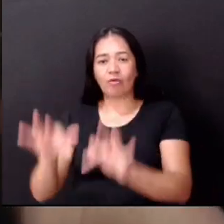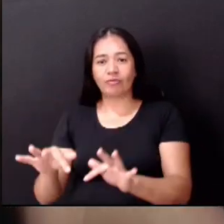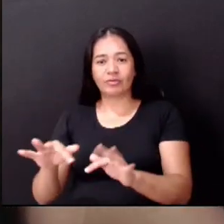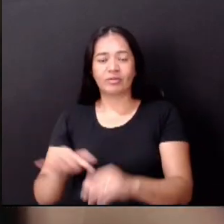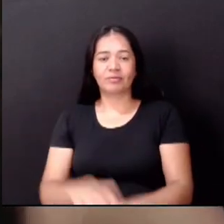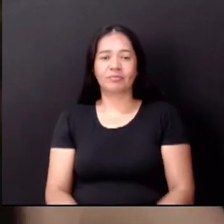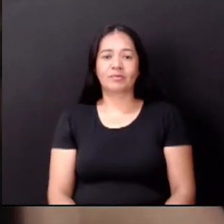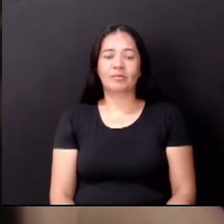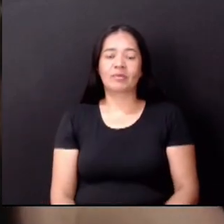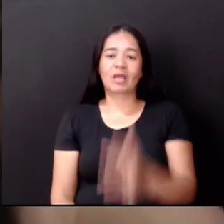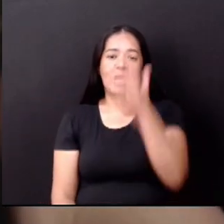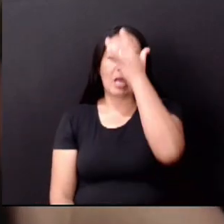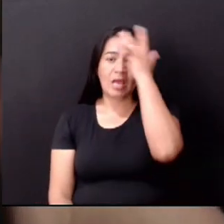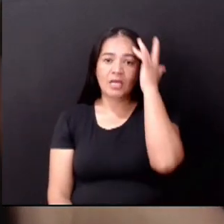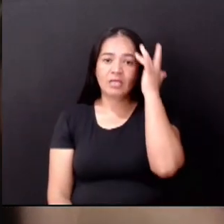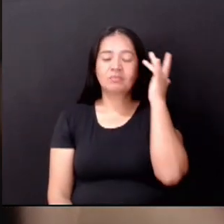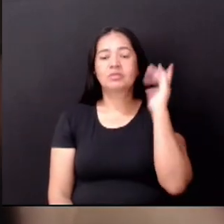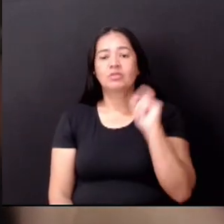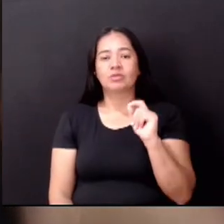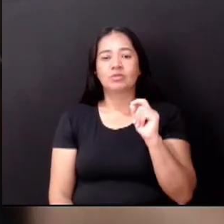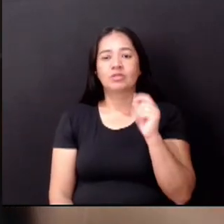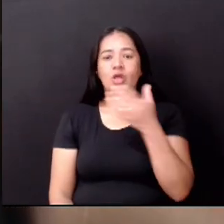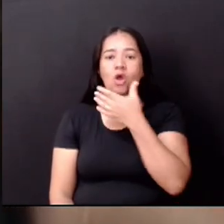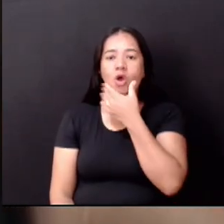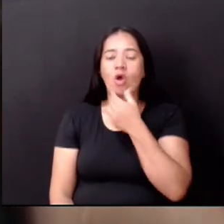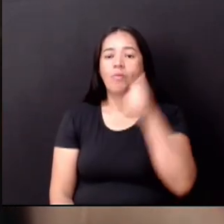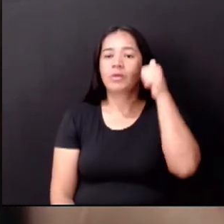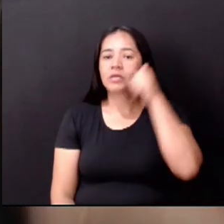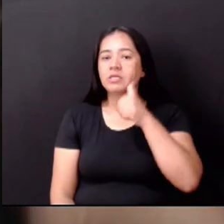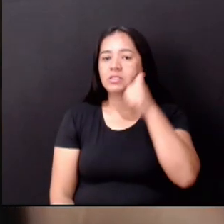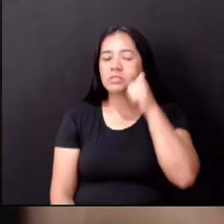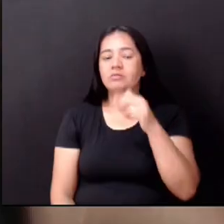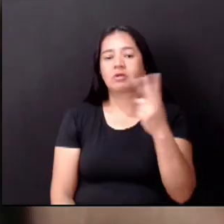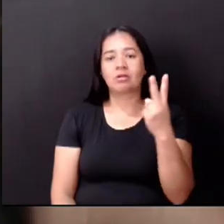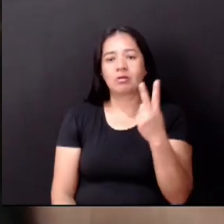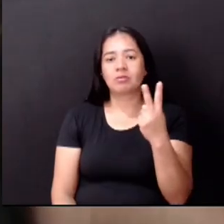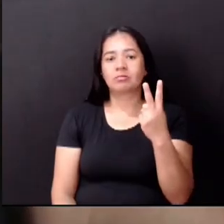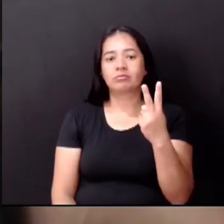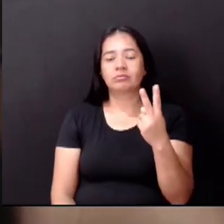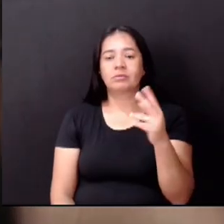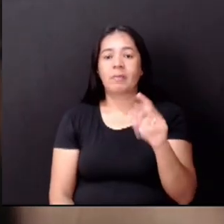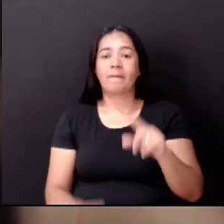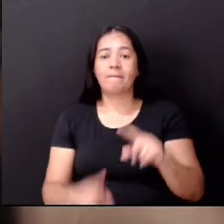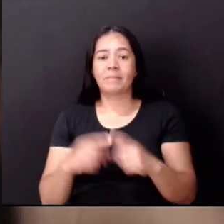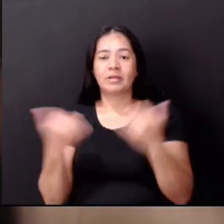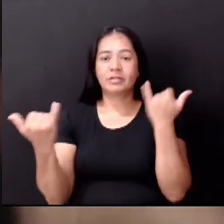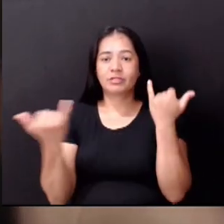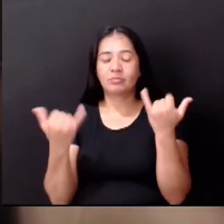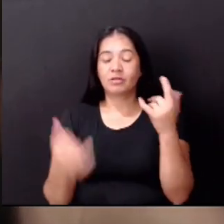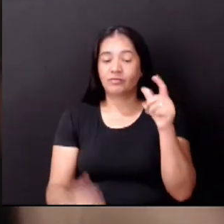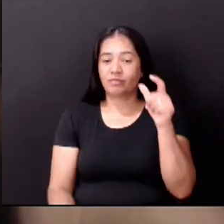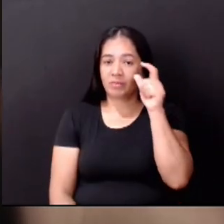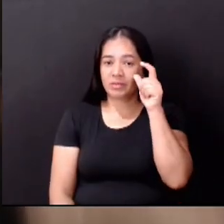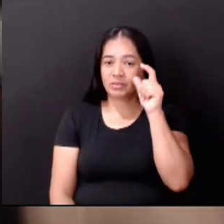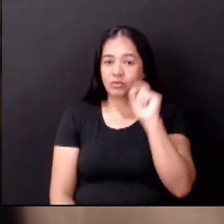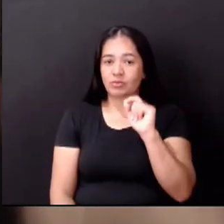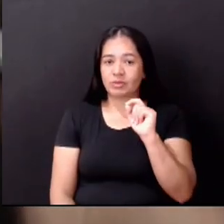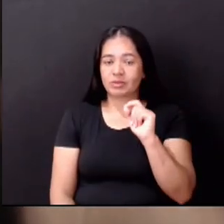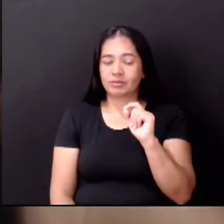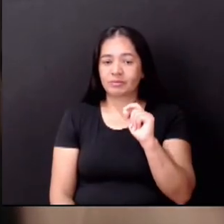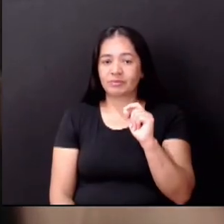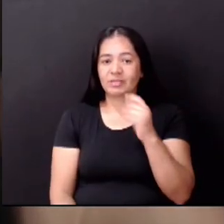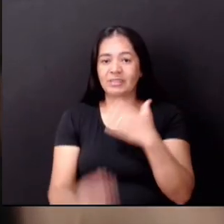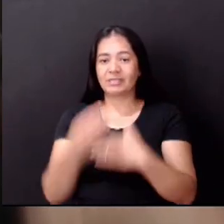que conduzem, homens e mulheres. E tem um dado interessante, que dentro do trabalho da reciclagem,